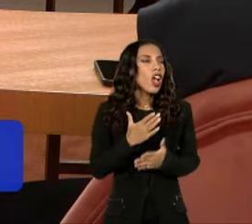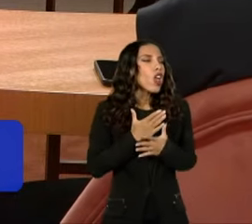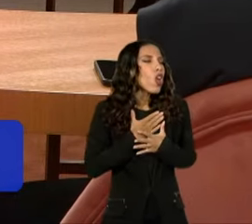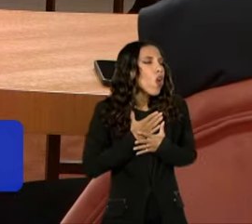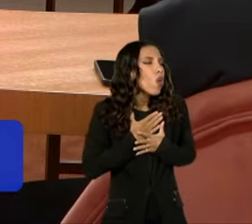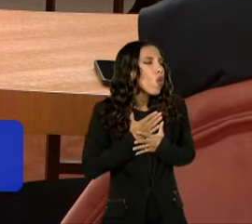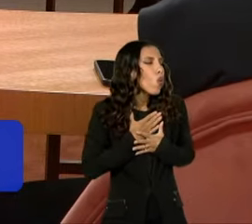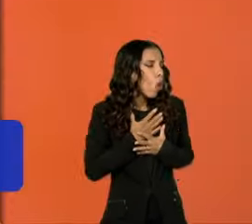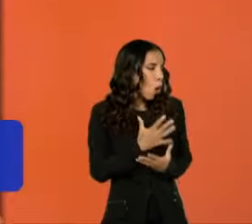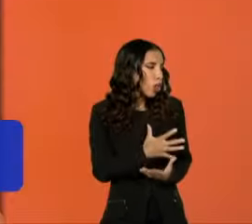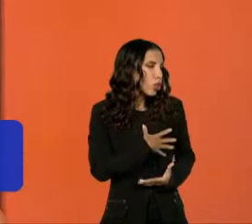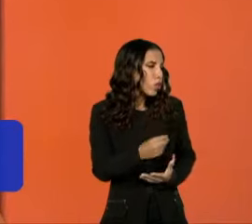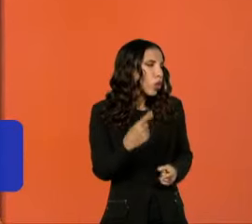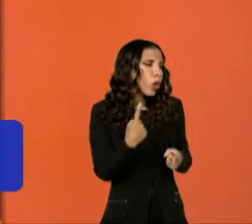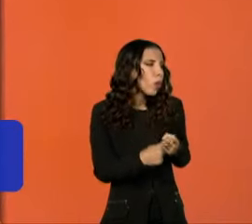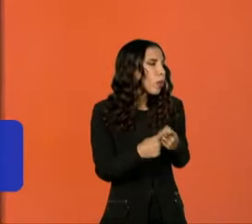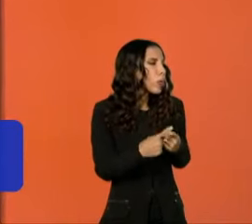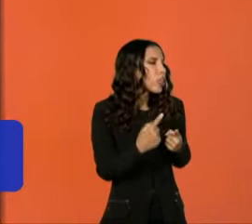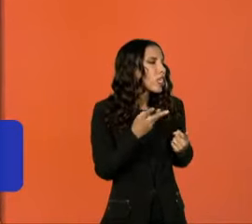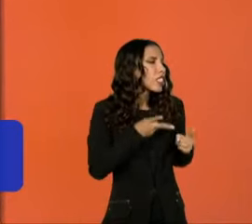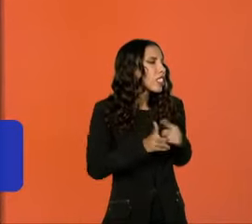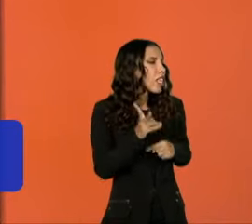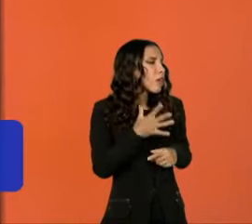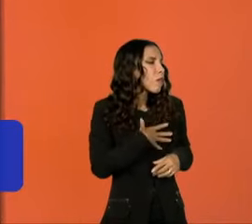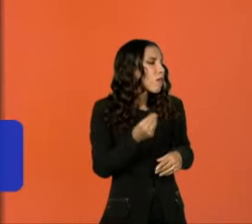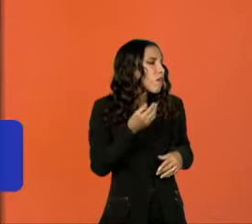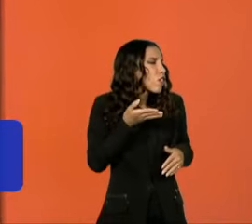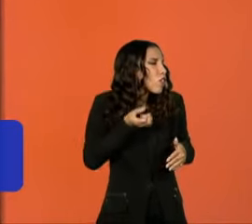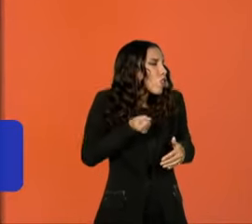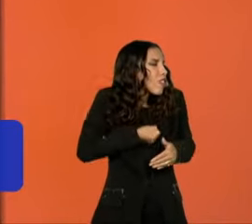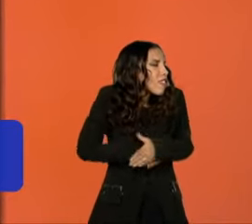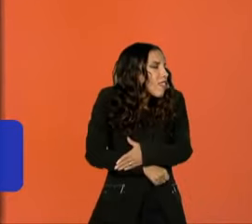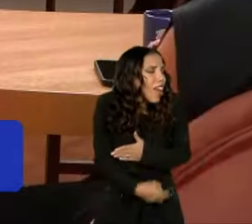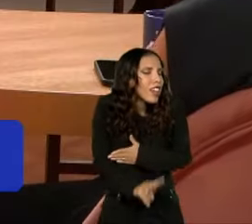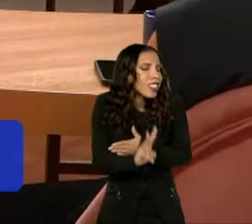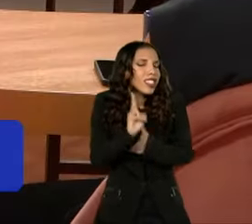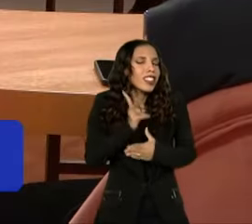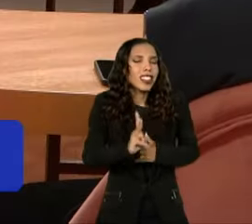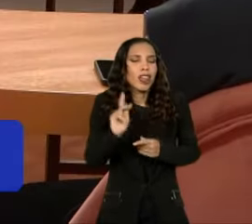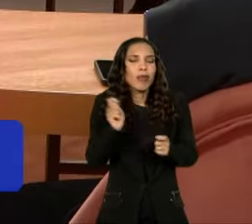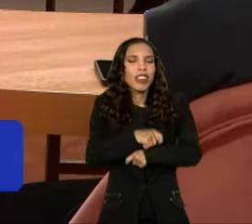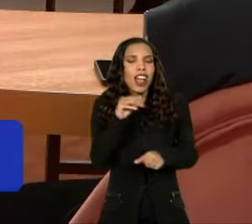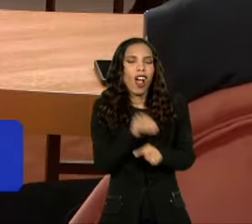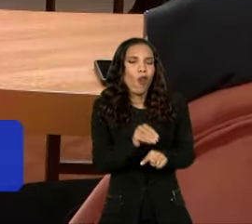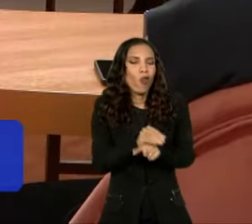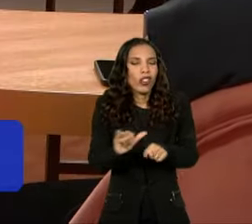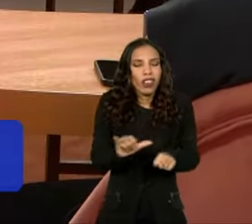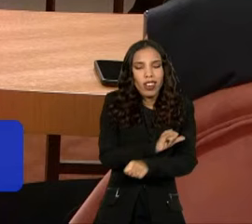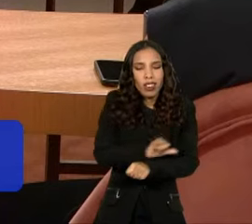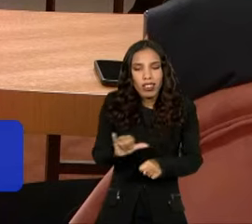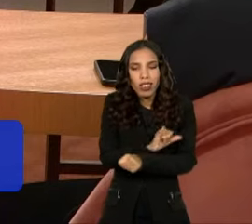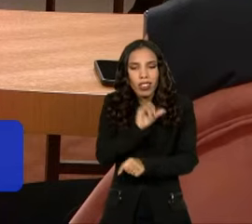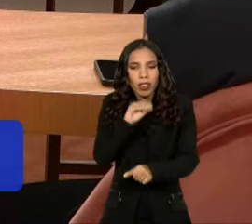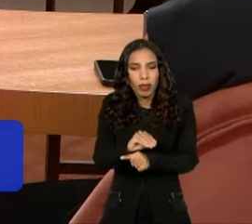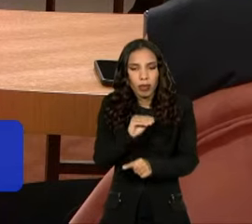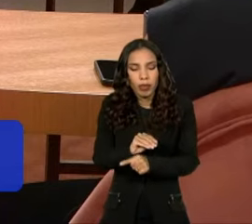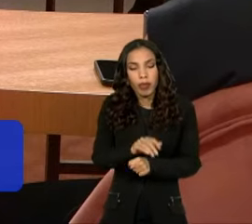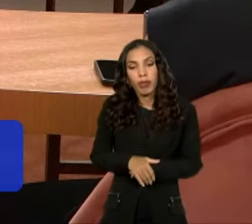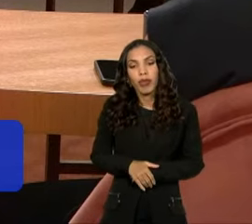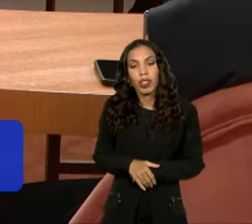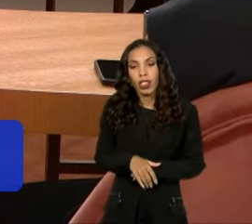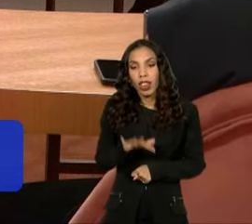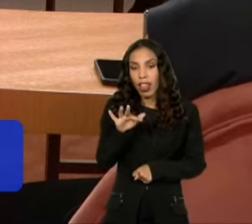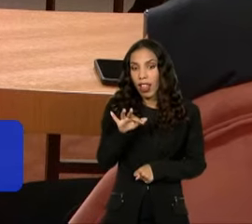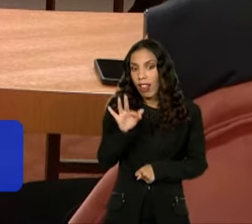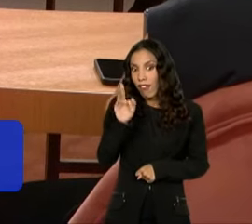do braço. Sim. É muito fofa essa história, né? Eu acho muito bonitinho. Agora, ouvindo a Fátima falar assim, como a gente sabe que ela não tem